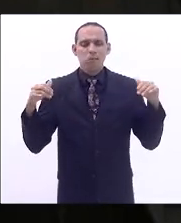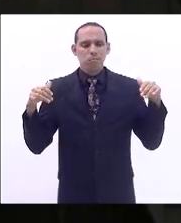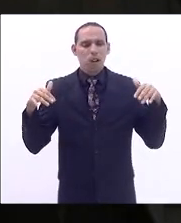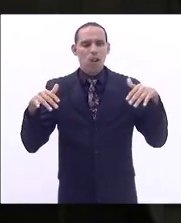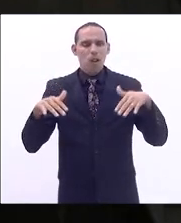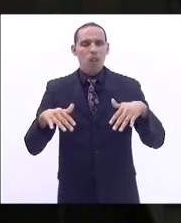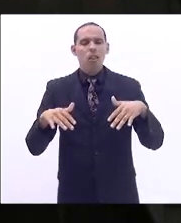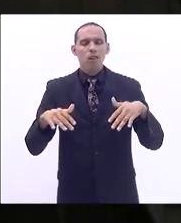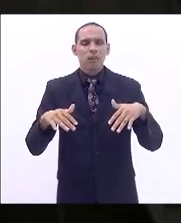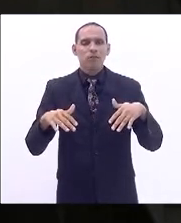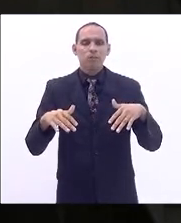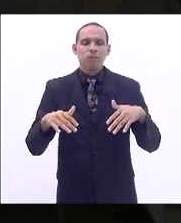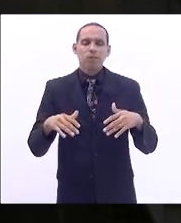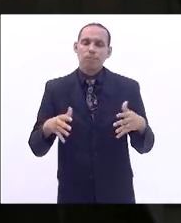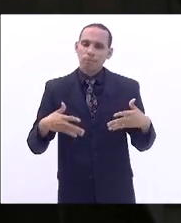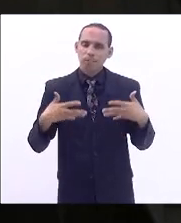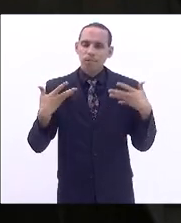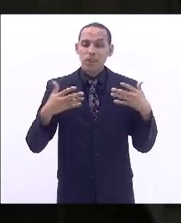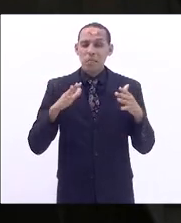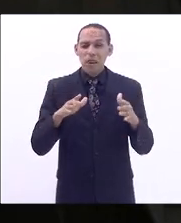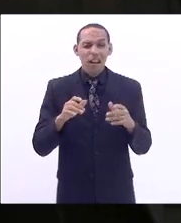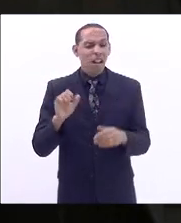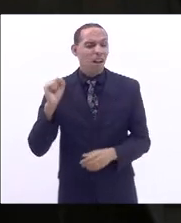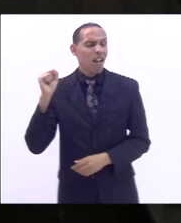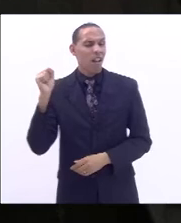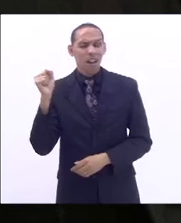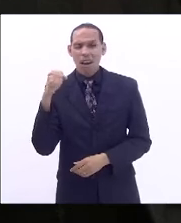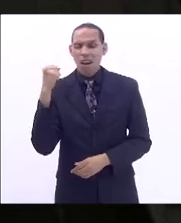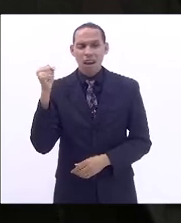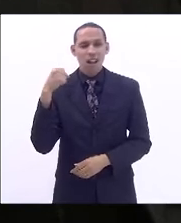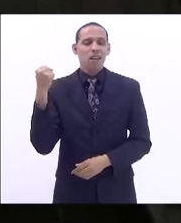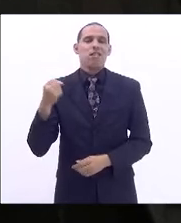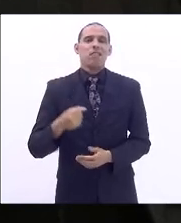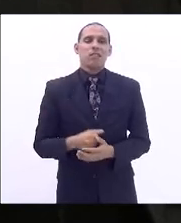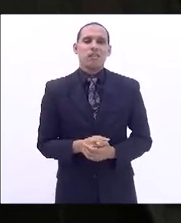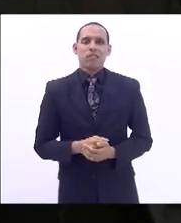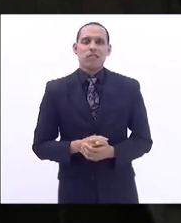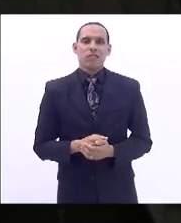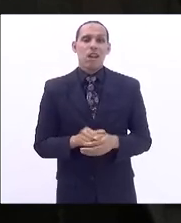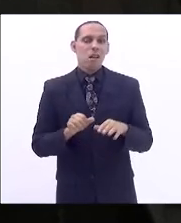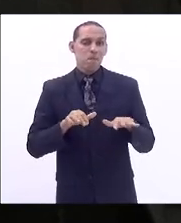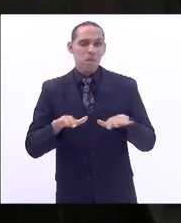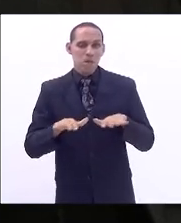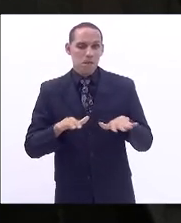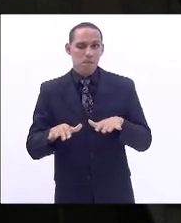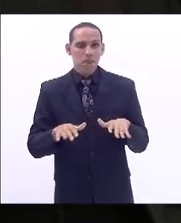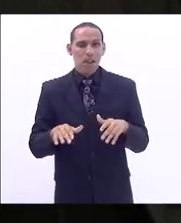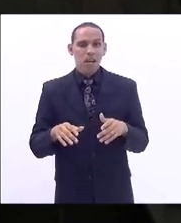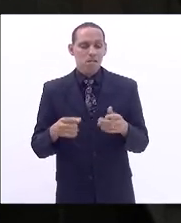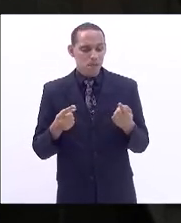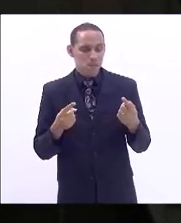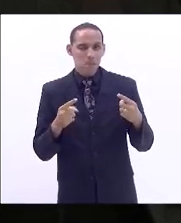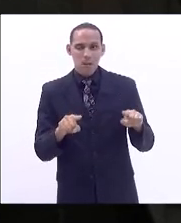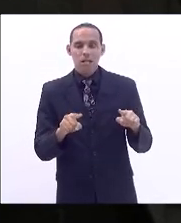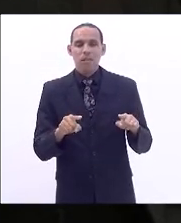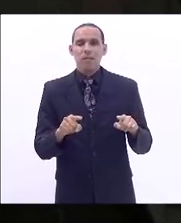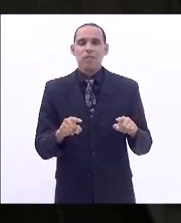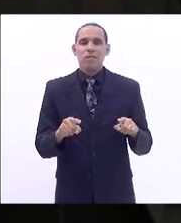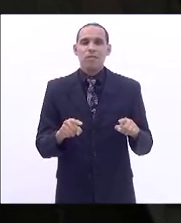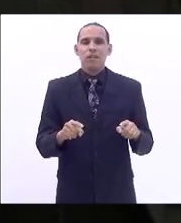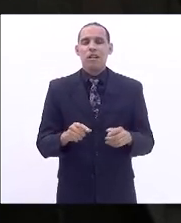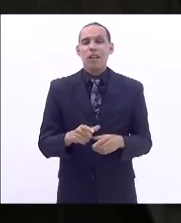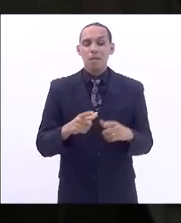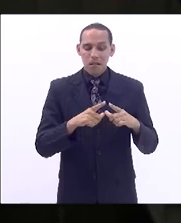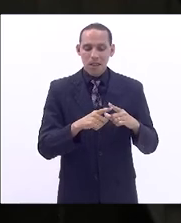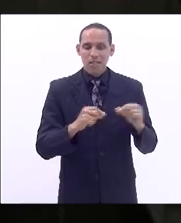acontecer mas é grave é gravíssimo agradeci mas são gravíssimos esses movimentos de interferência de Brasília